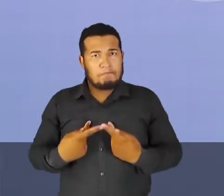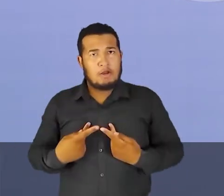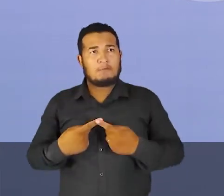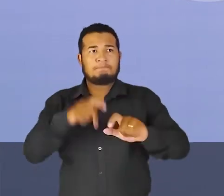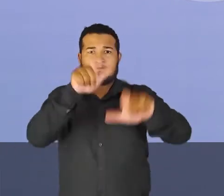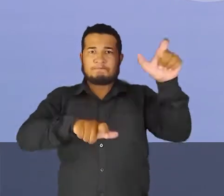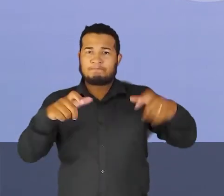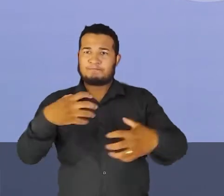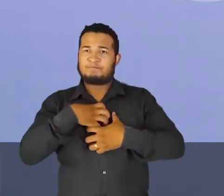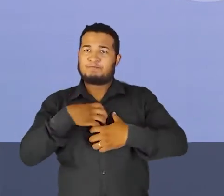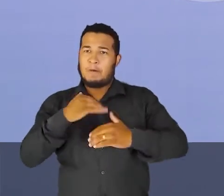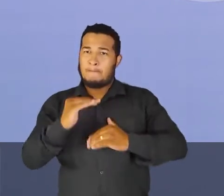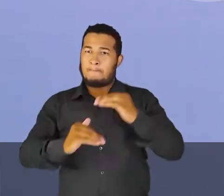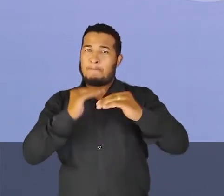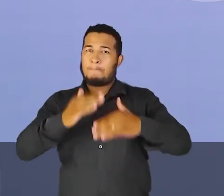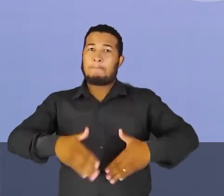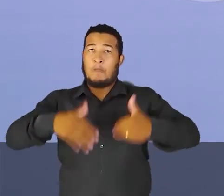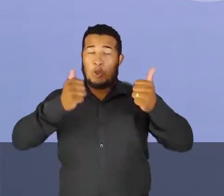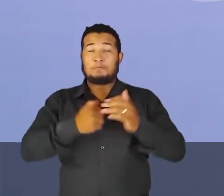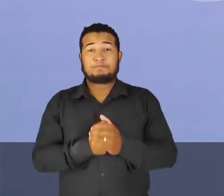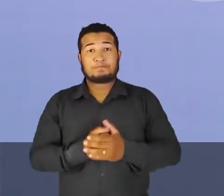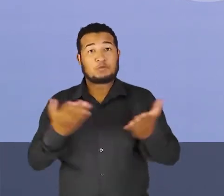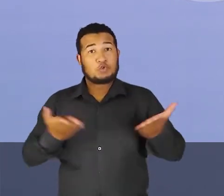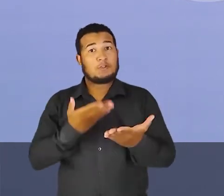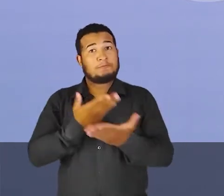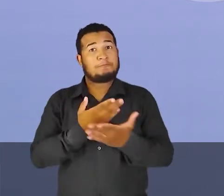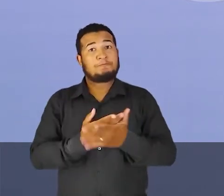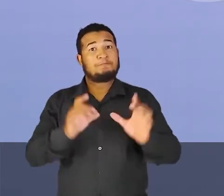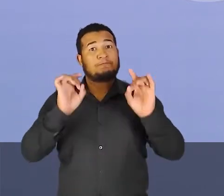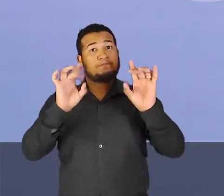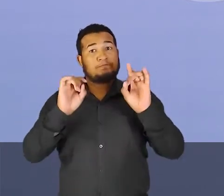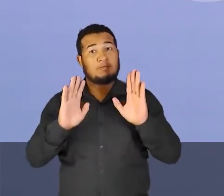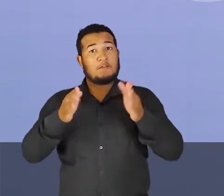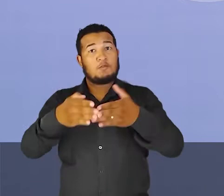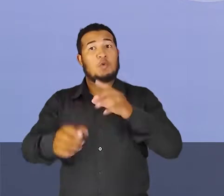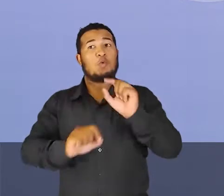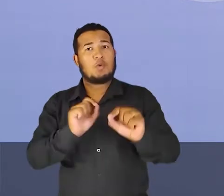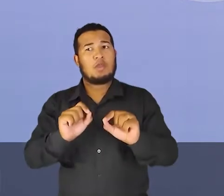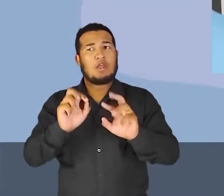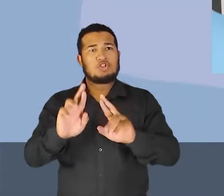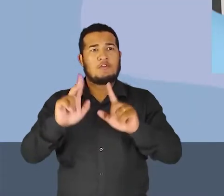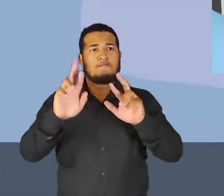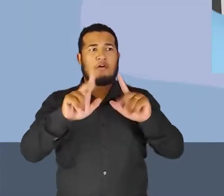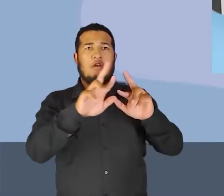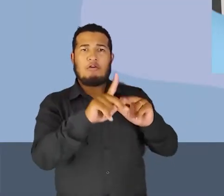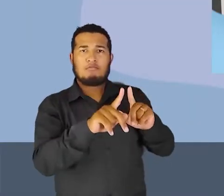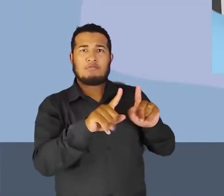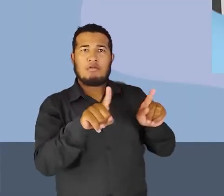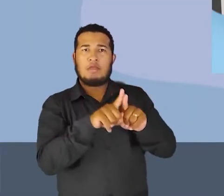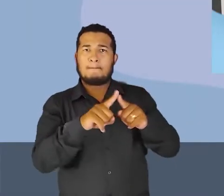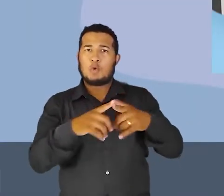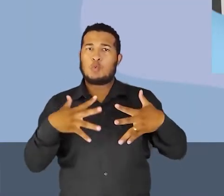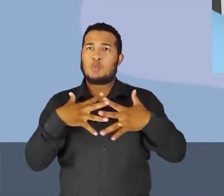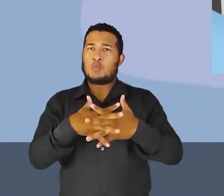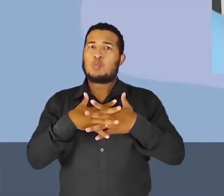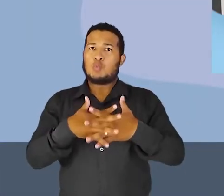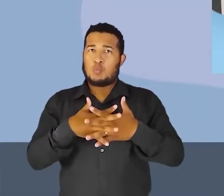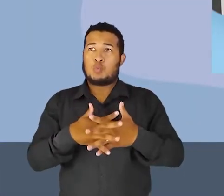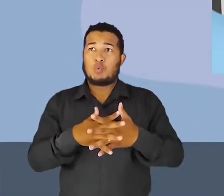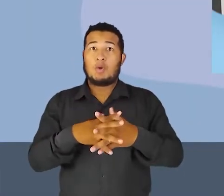enquanto pessoas melhores. Na aula de hoje, especificamente, vamos trabalhar o tema de diferenças e